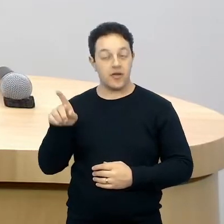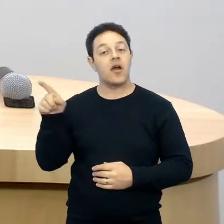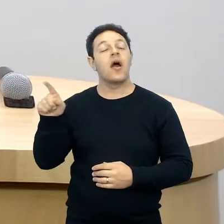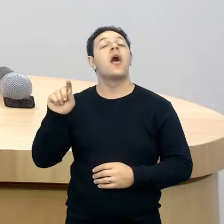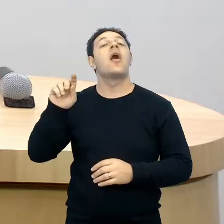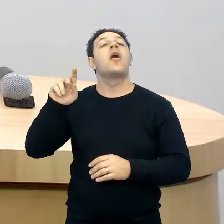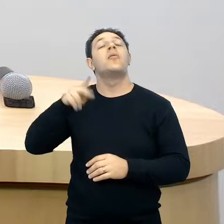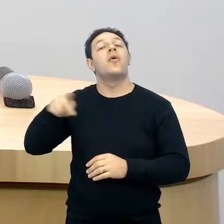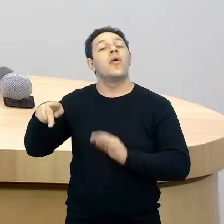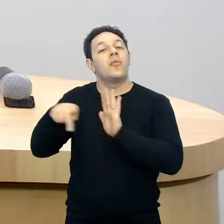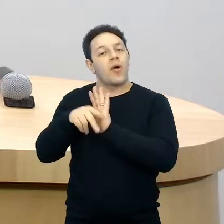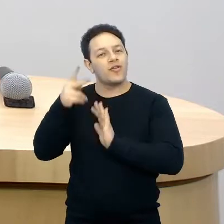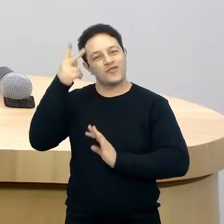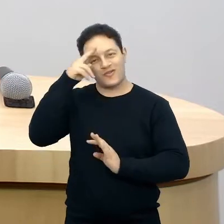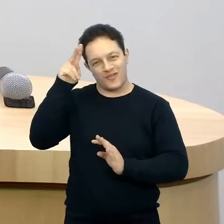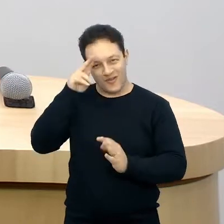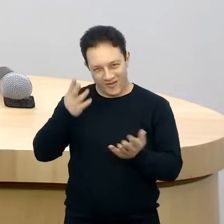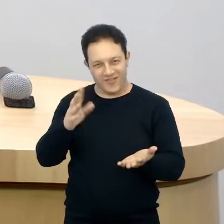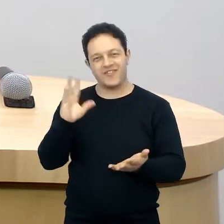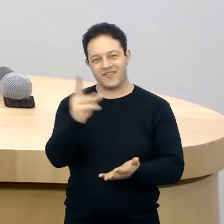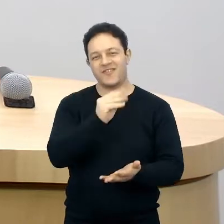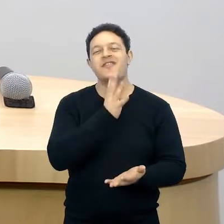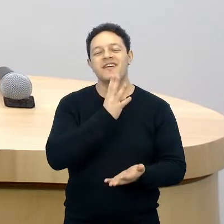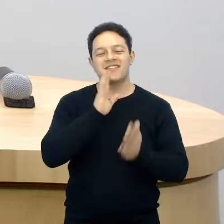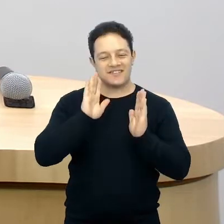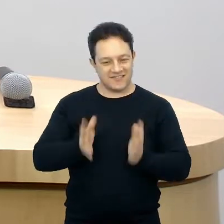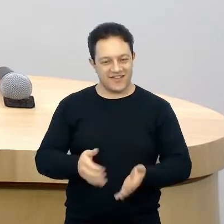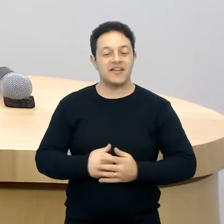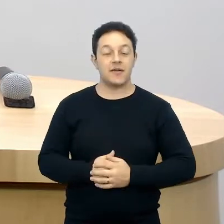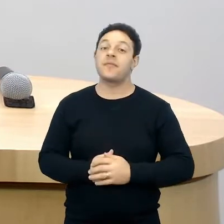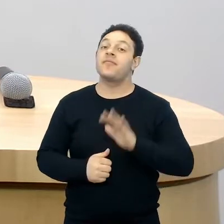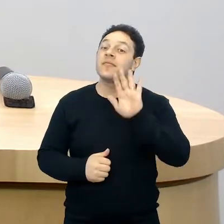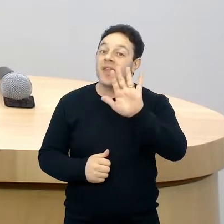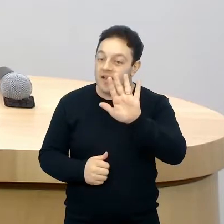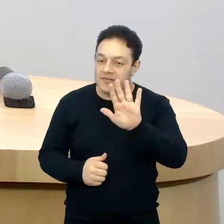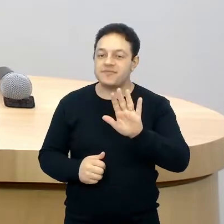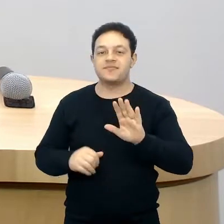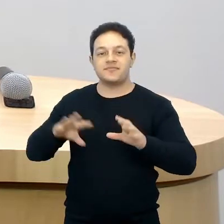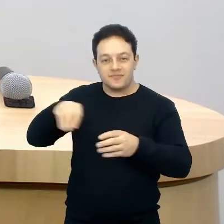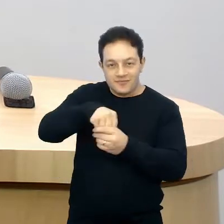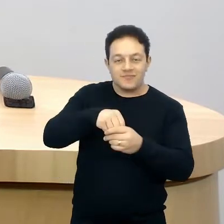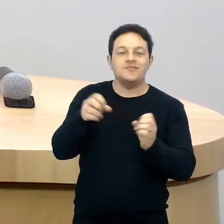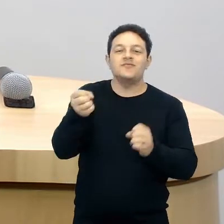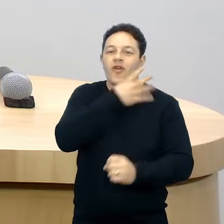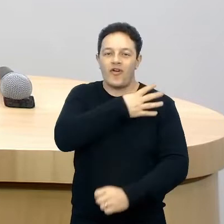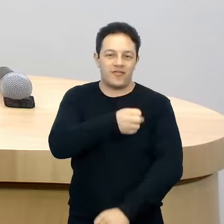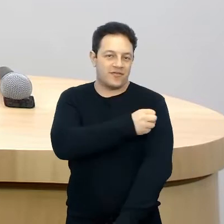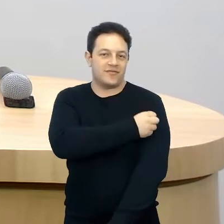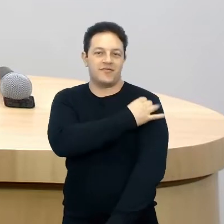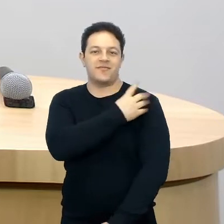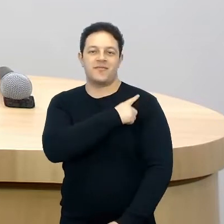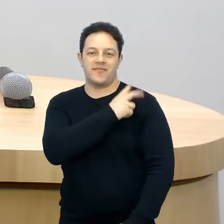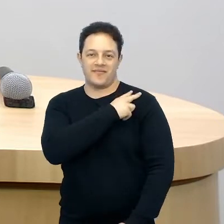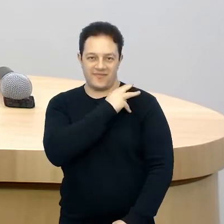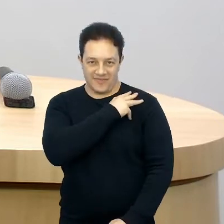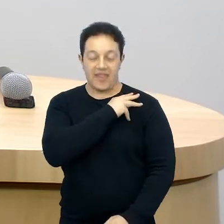em história, como você já sabe, mas nessa pegada do novo ensino médio a gente trabalha de